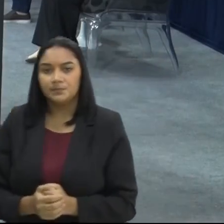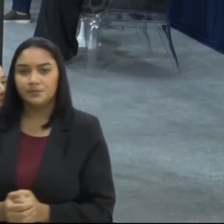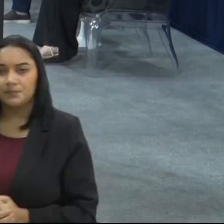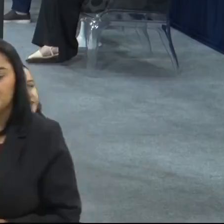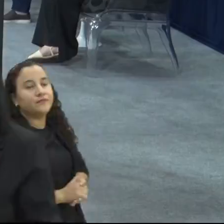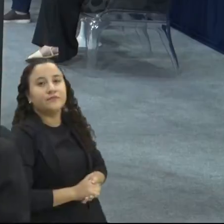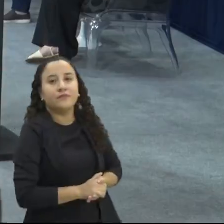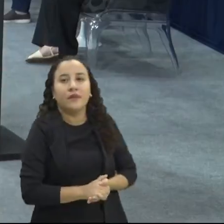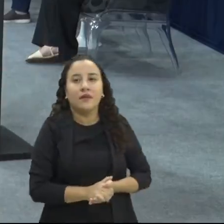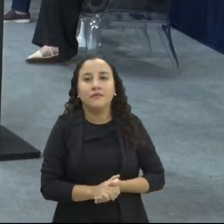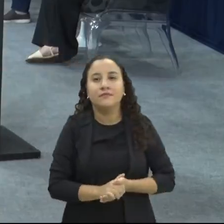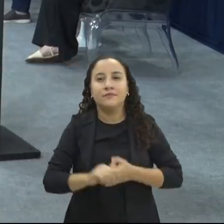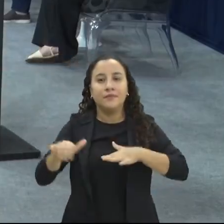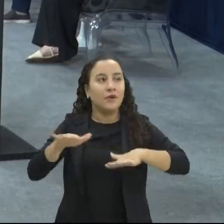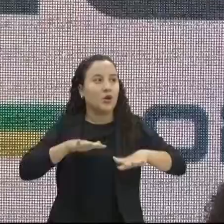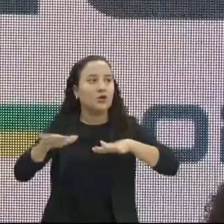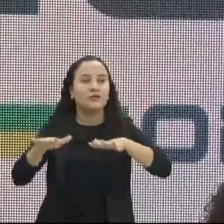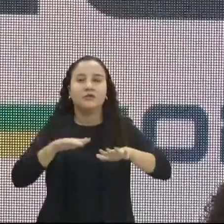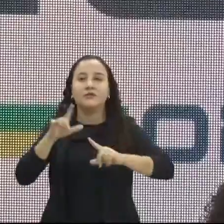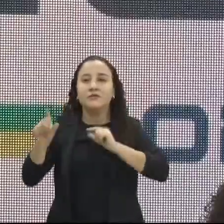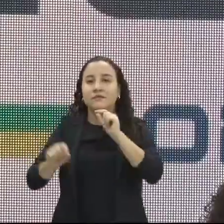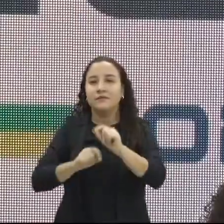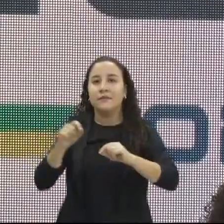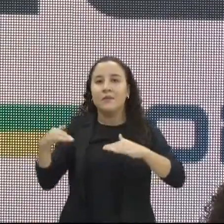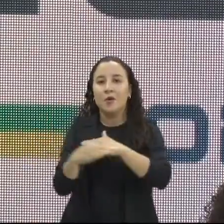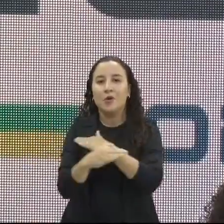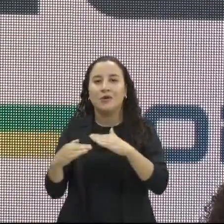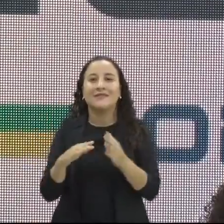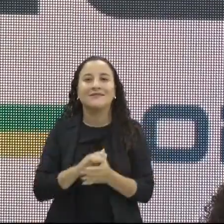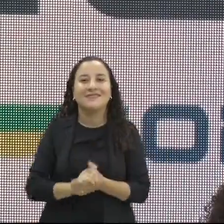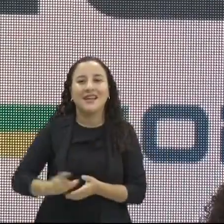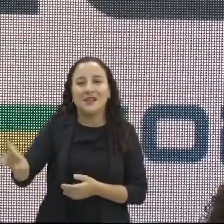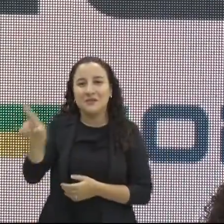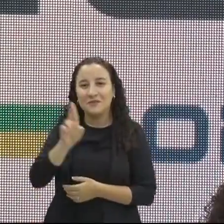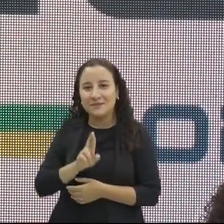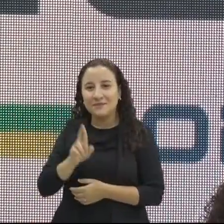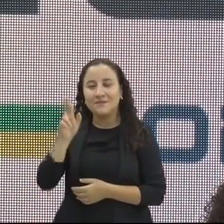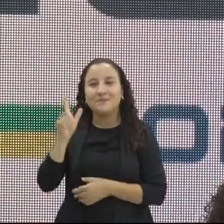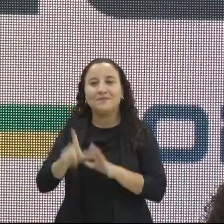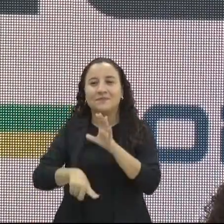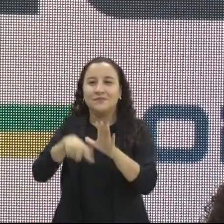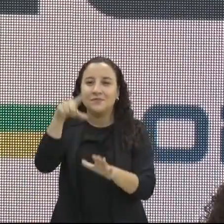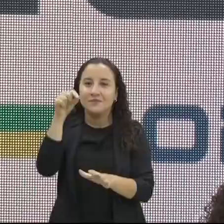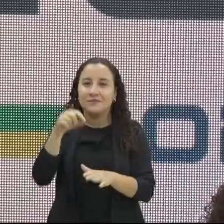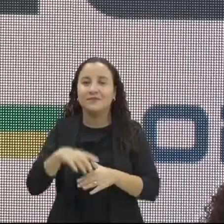Mobilidade urbana, quem vai responder a questão de Dona Neuma é o seguinte candidato.